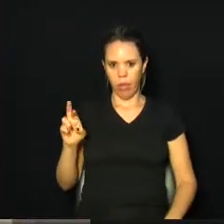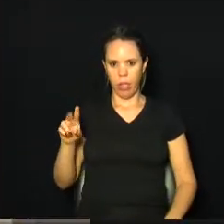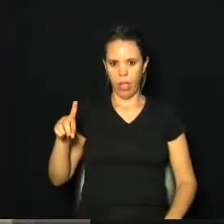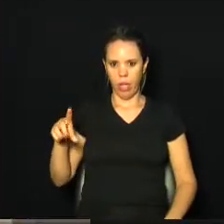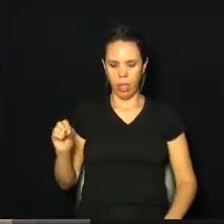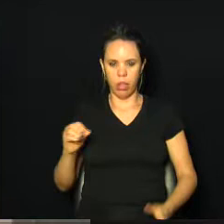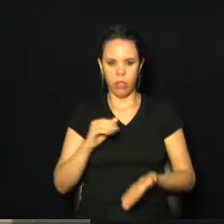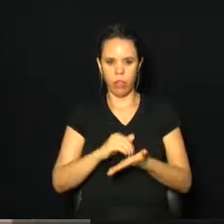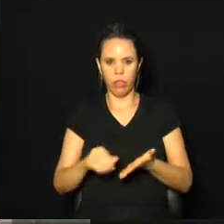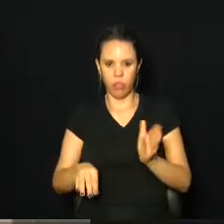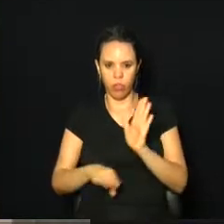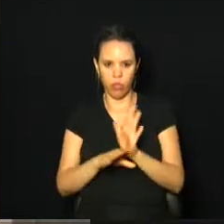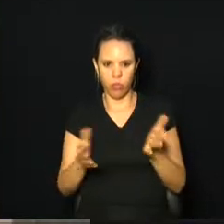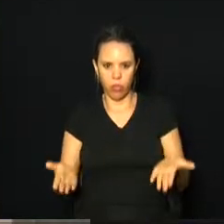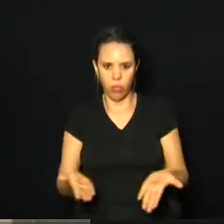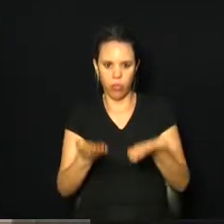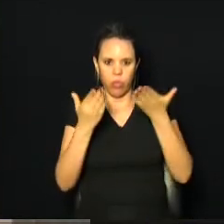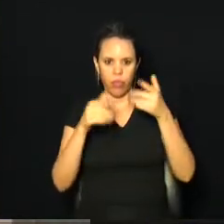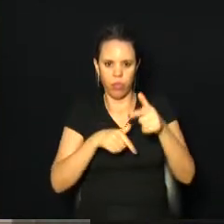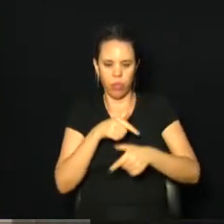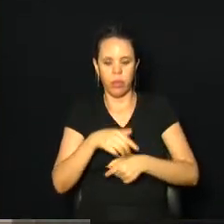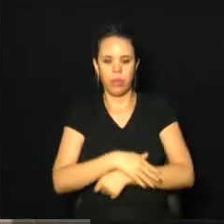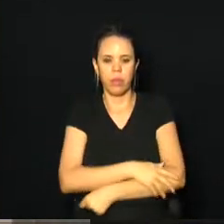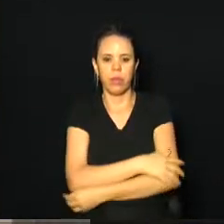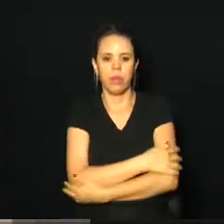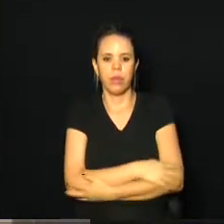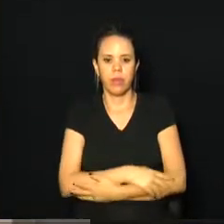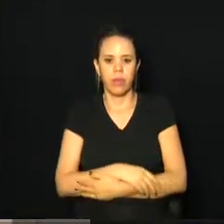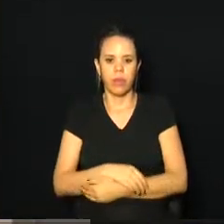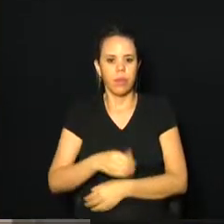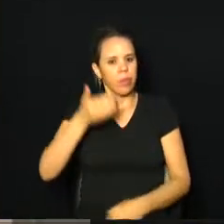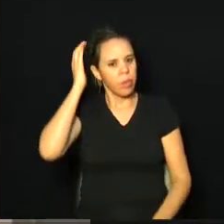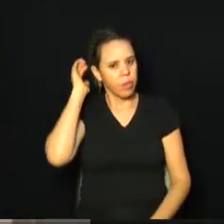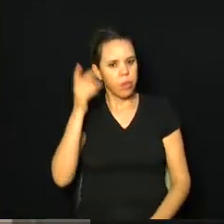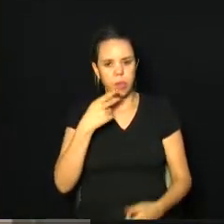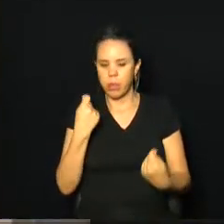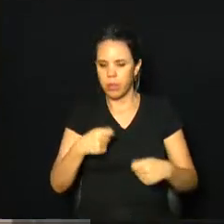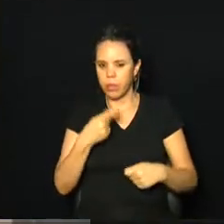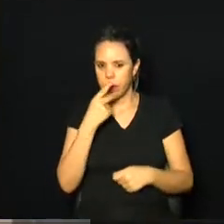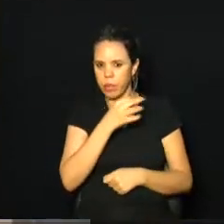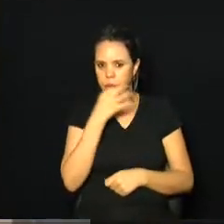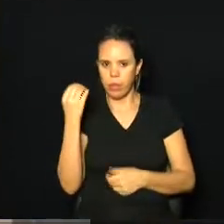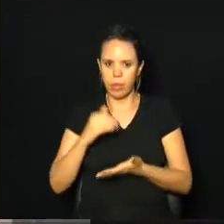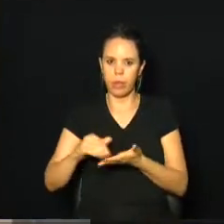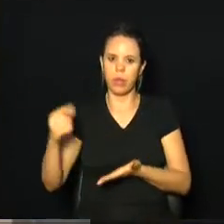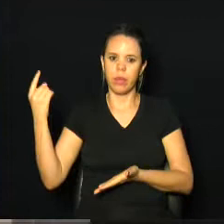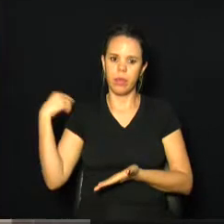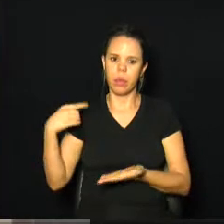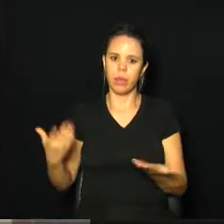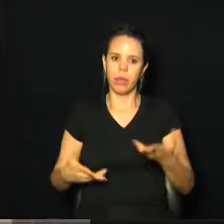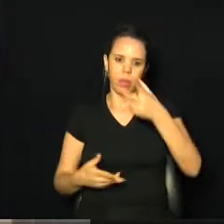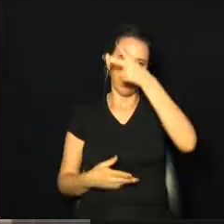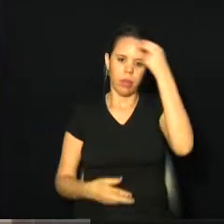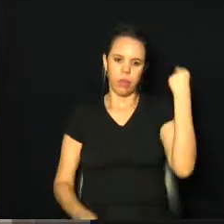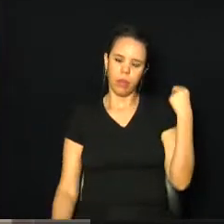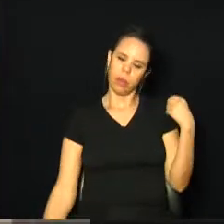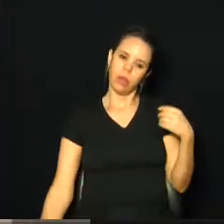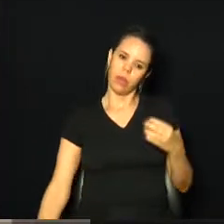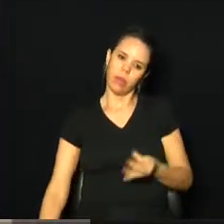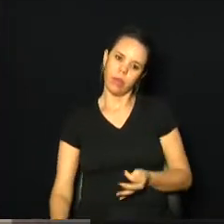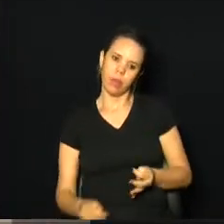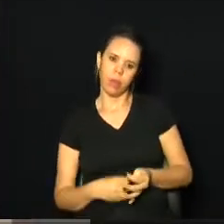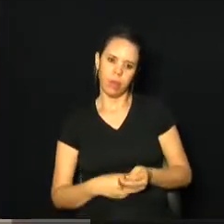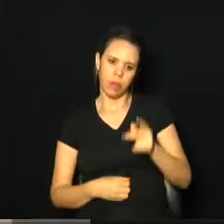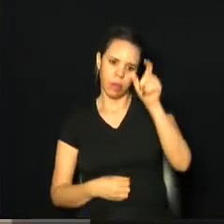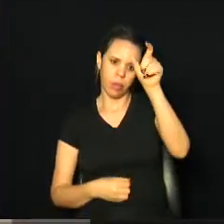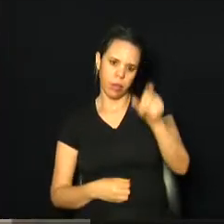está ajudando sempre aí nosso trabalho. O Dário nem precisa falar, porque é um cara que foi secretário, agora é prefeito, mas é uma